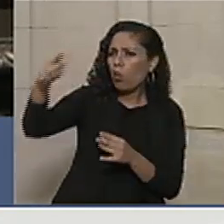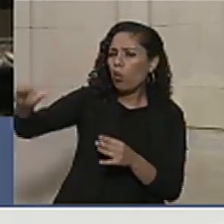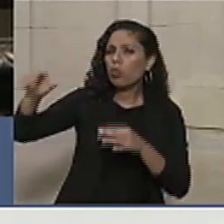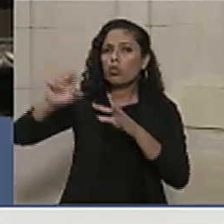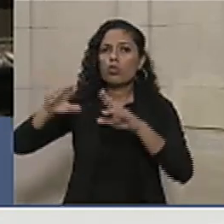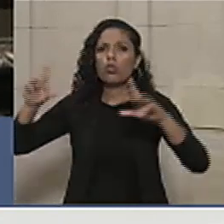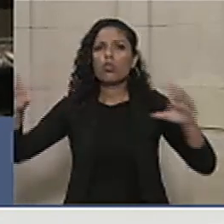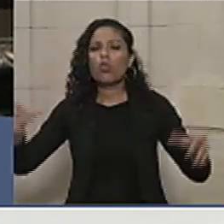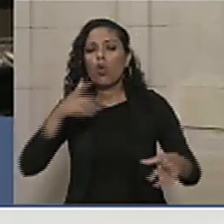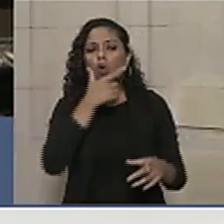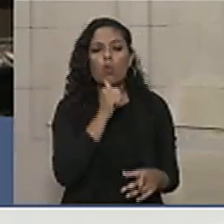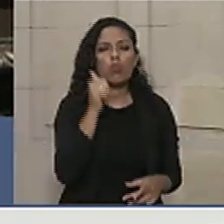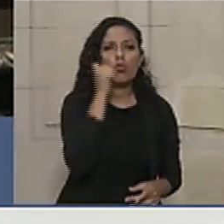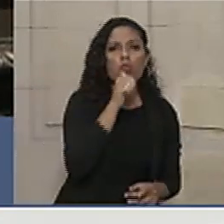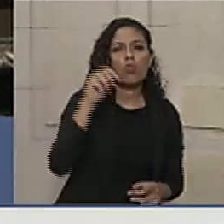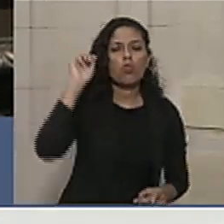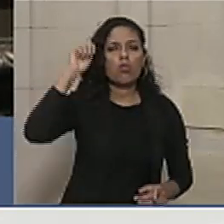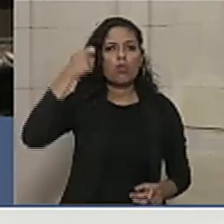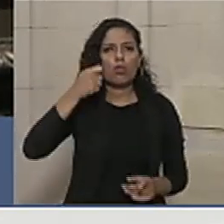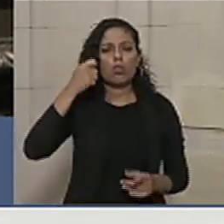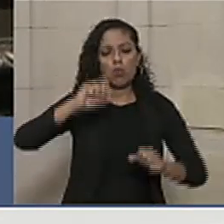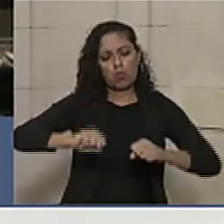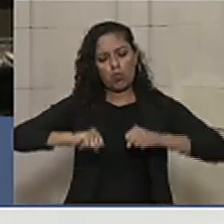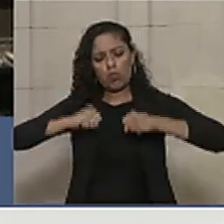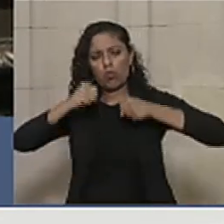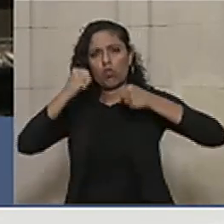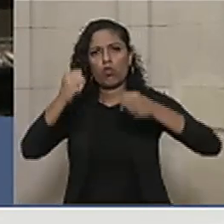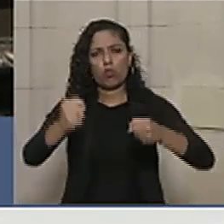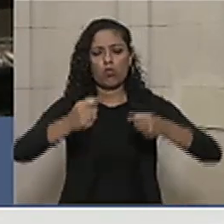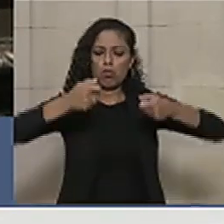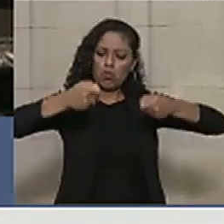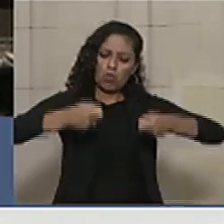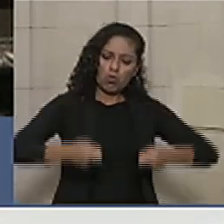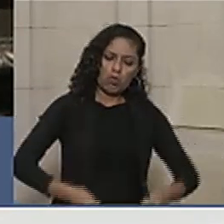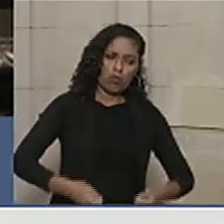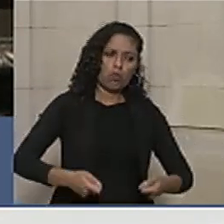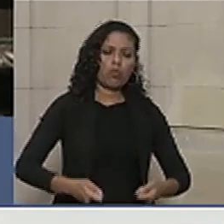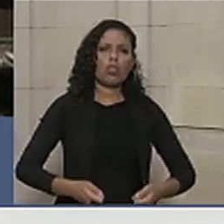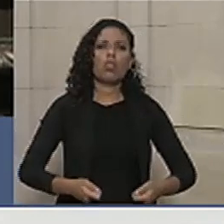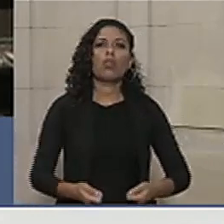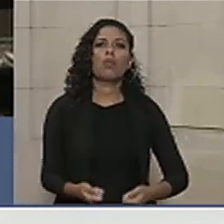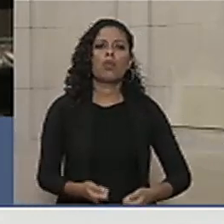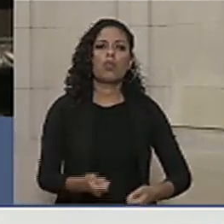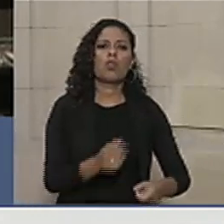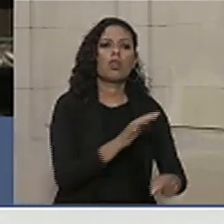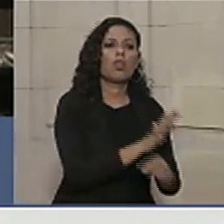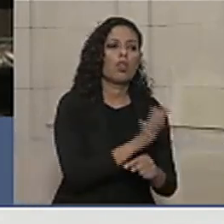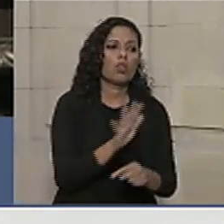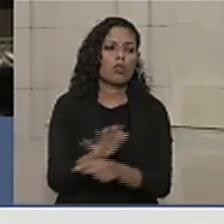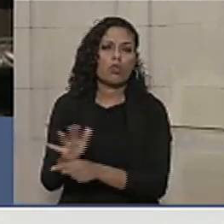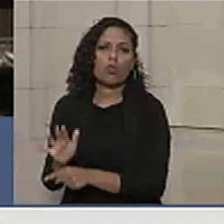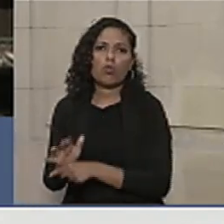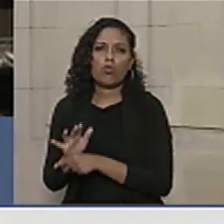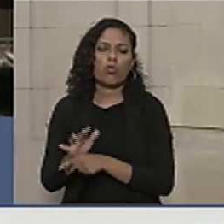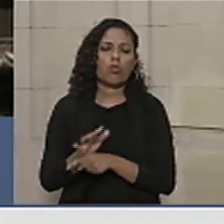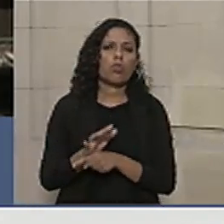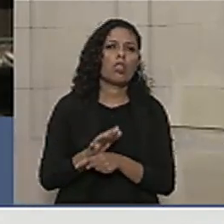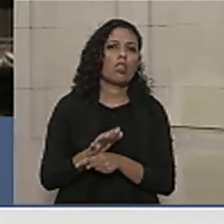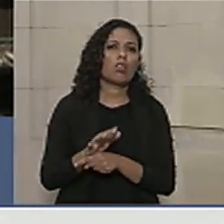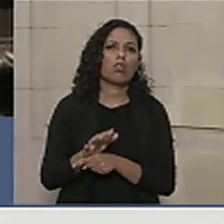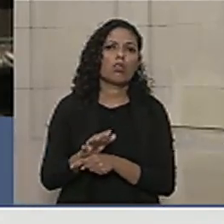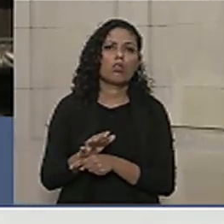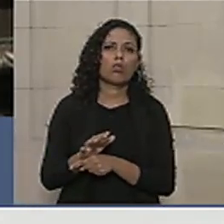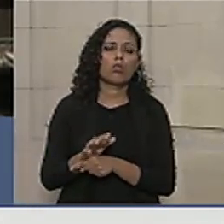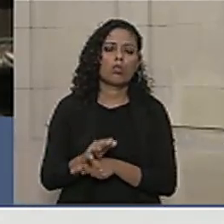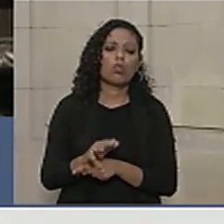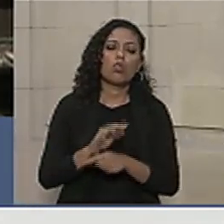homens e mulheres negros e negras que lutam para fortalecer e reforçar, a partir das suas trajetórias,